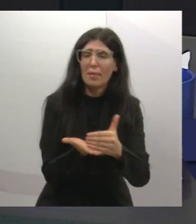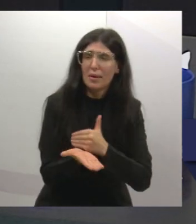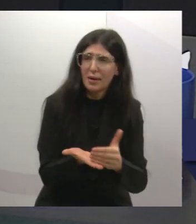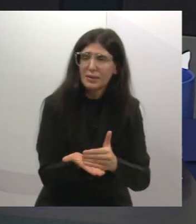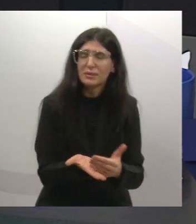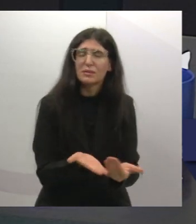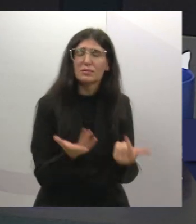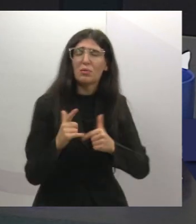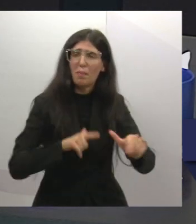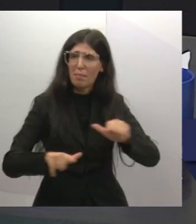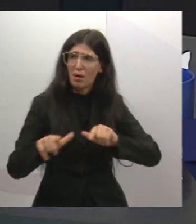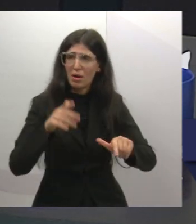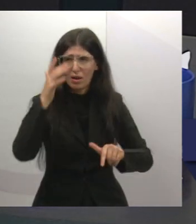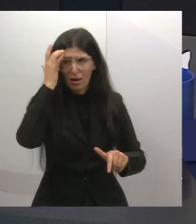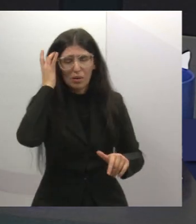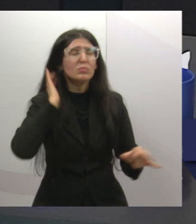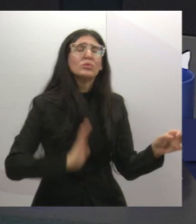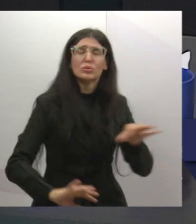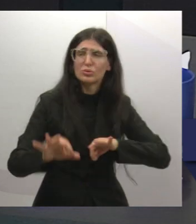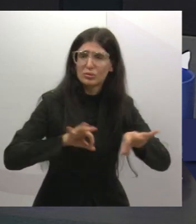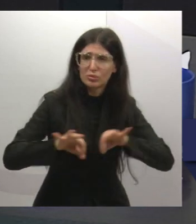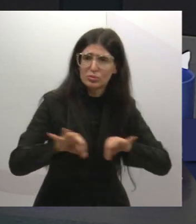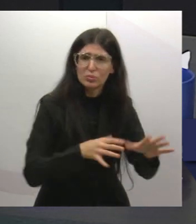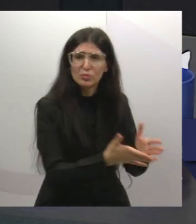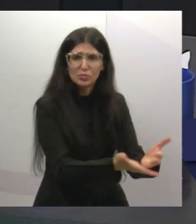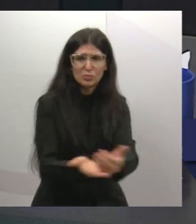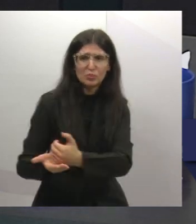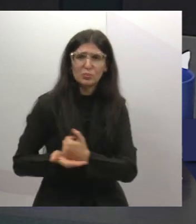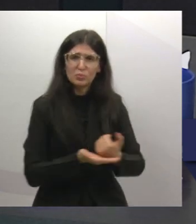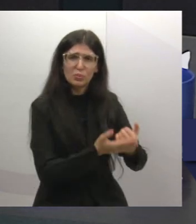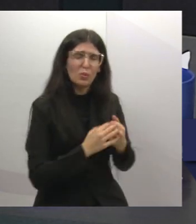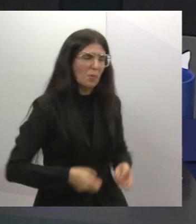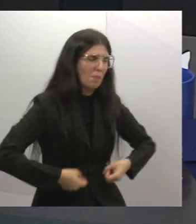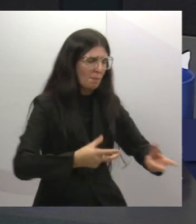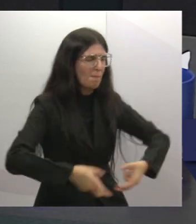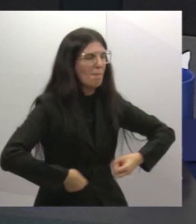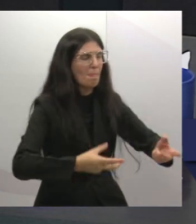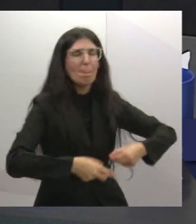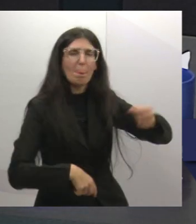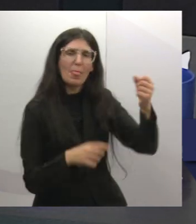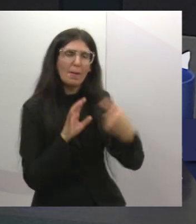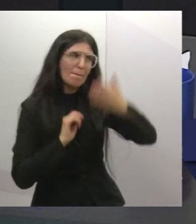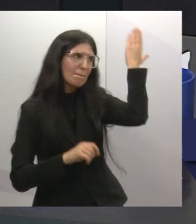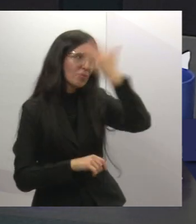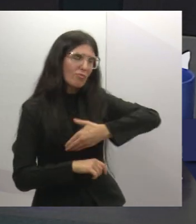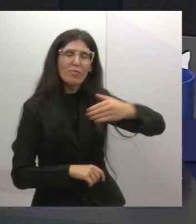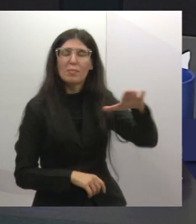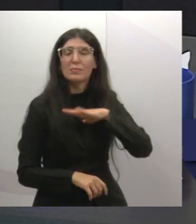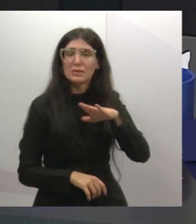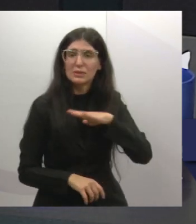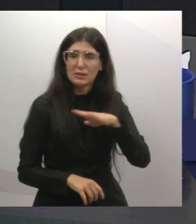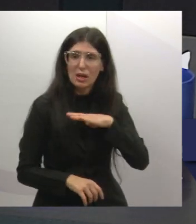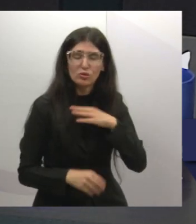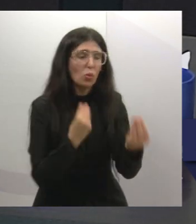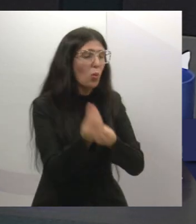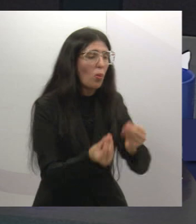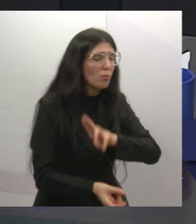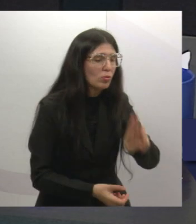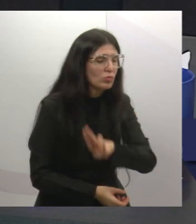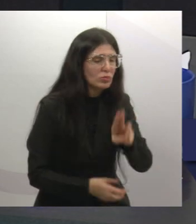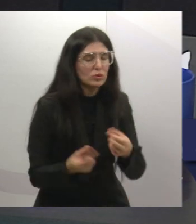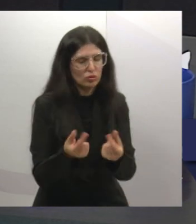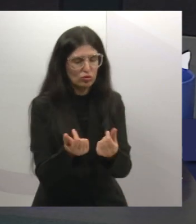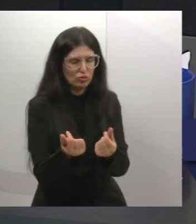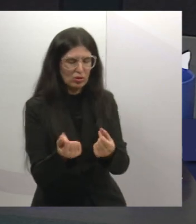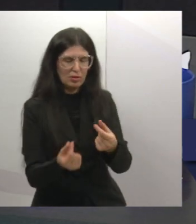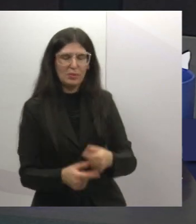o trabalho para se organizar o orçamento público. Eu queria começar, Reinaldo, pelo final aí.